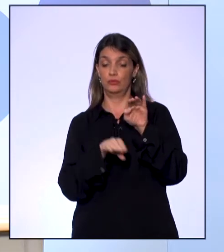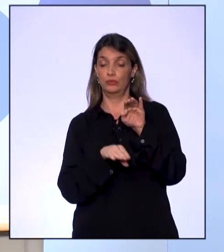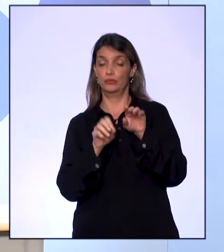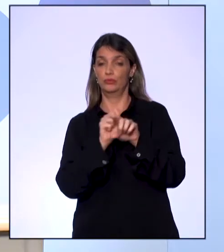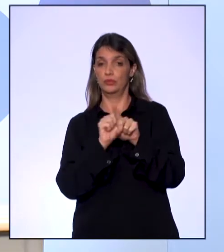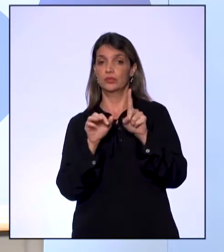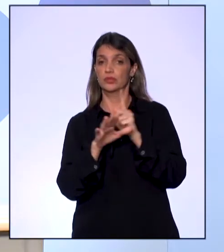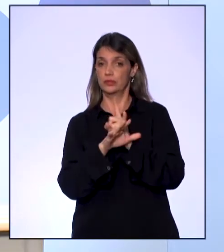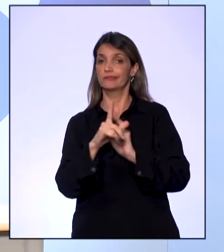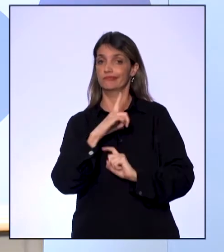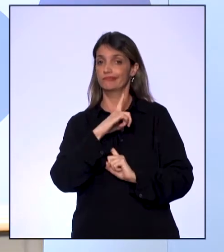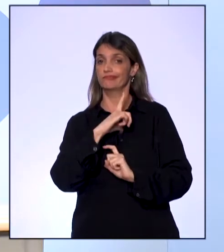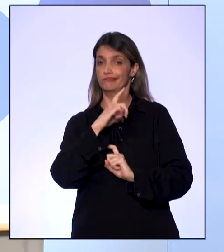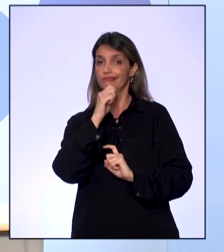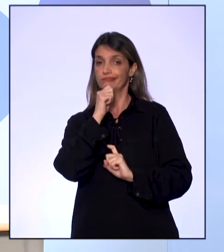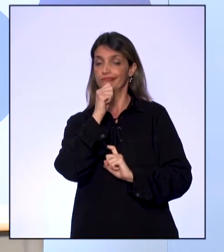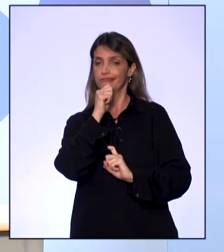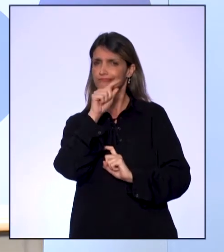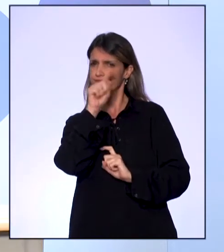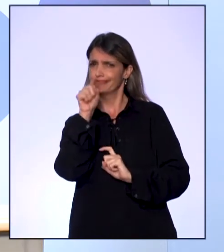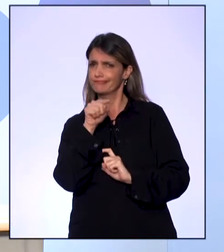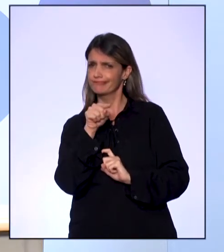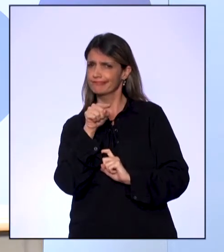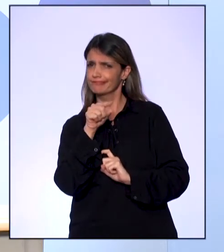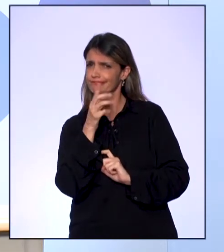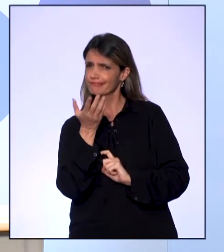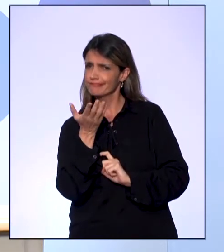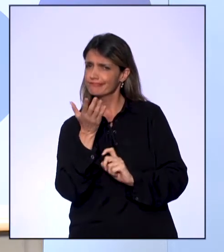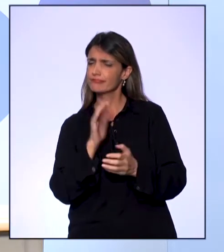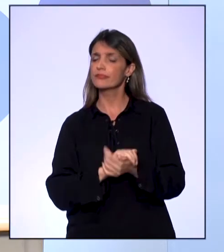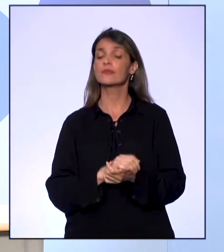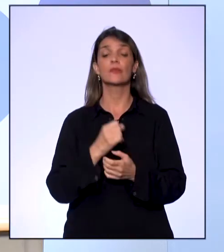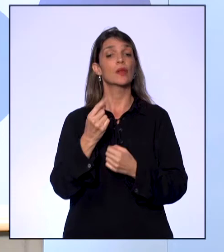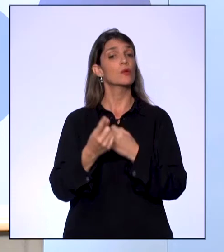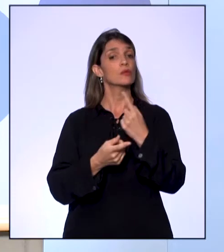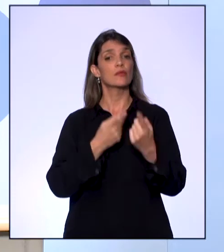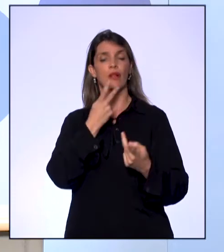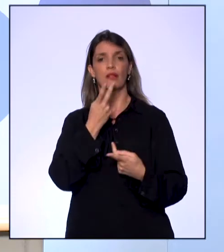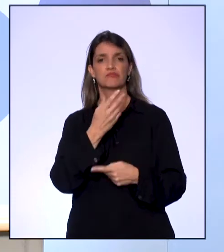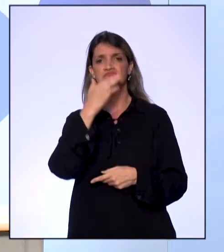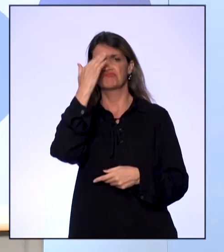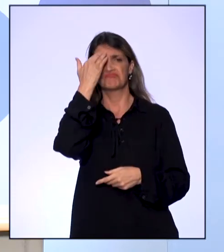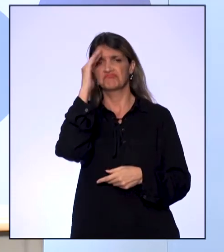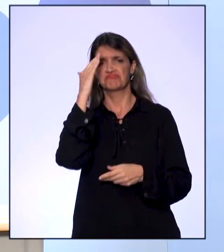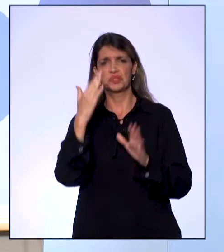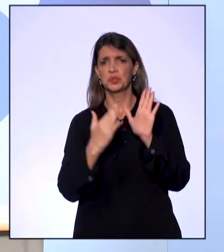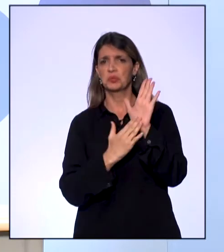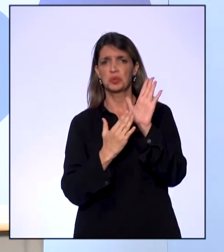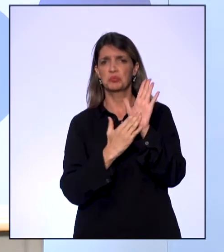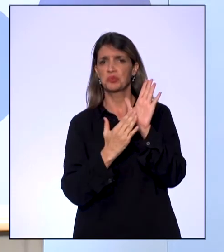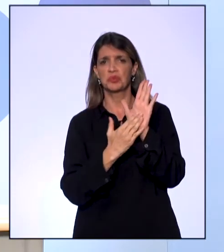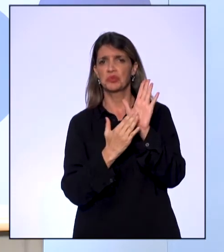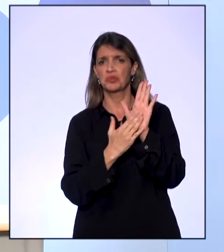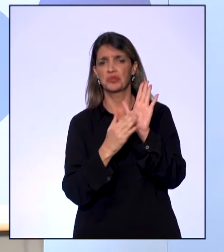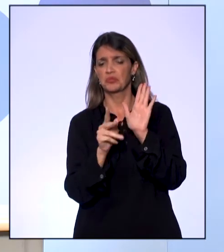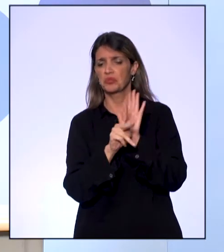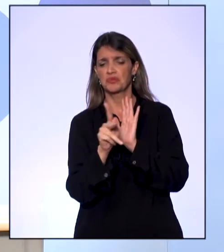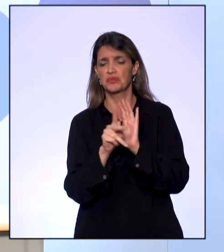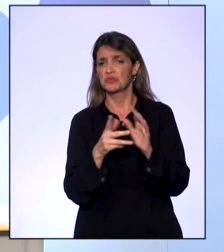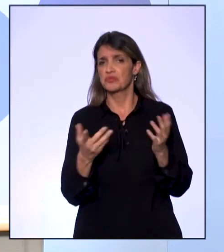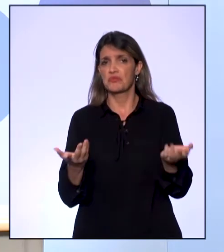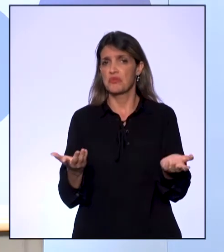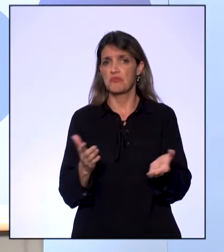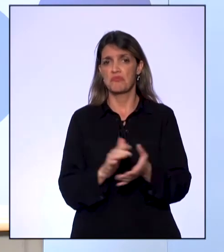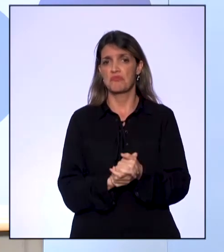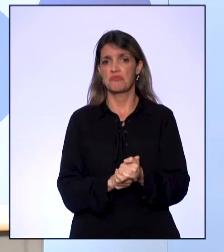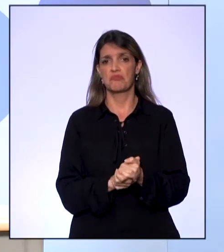existe, né? Uma pergunta. E também alguns aqui falaram que não entenderam a proposta do exercício, né? Uma